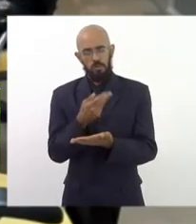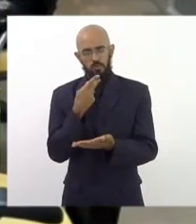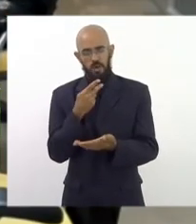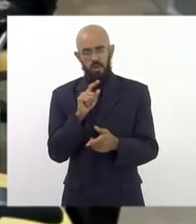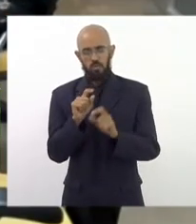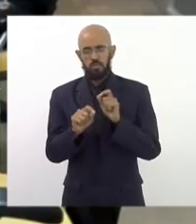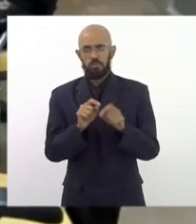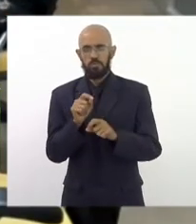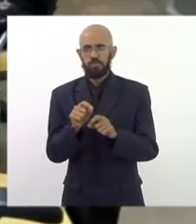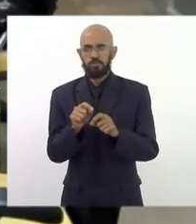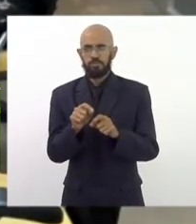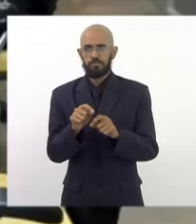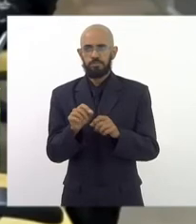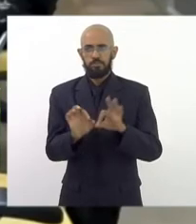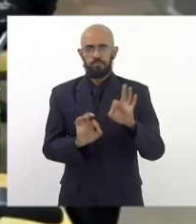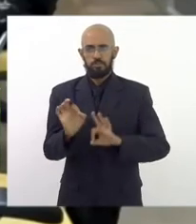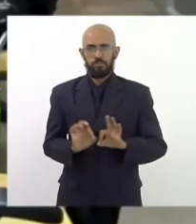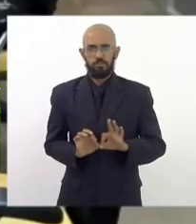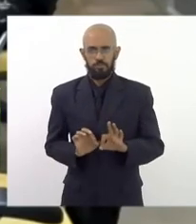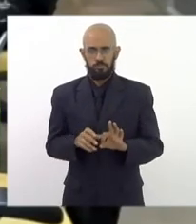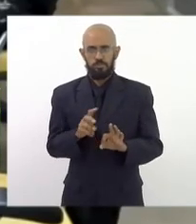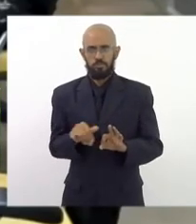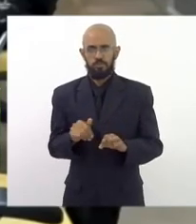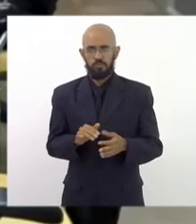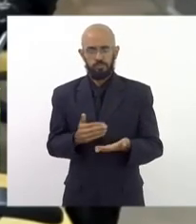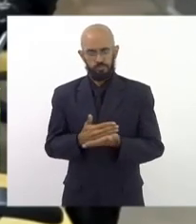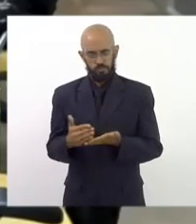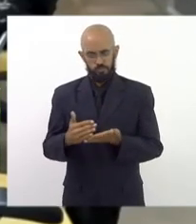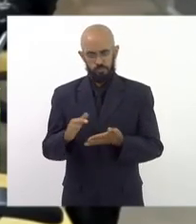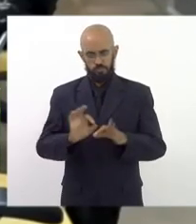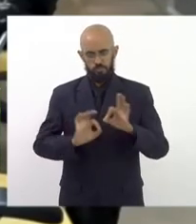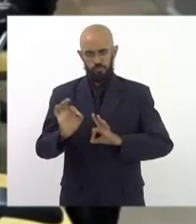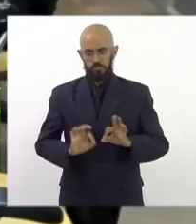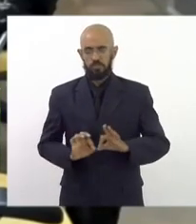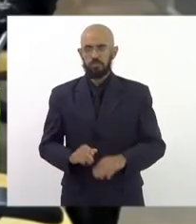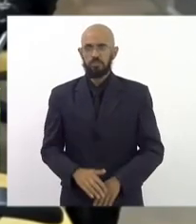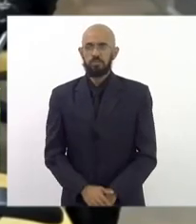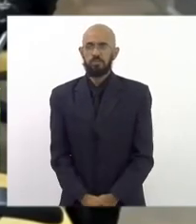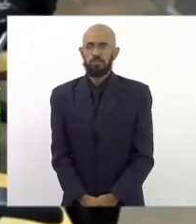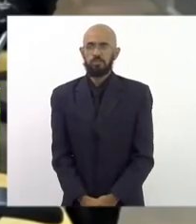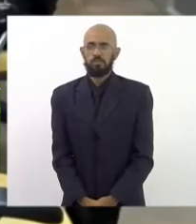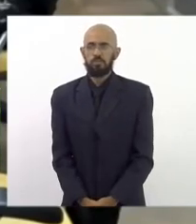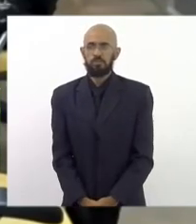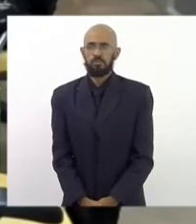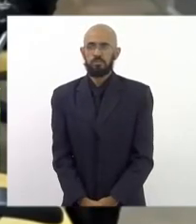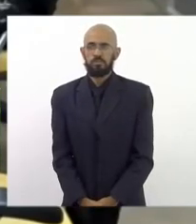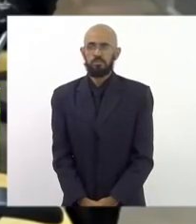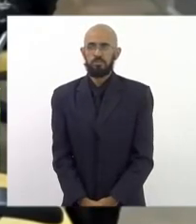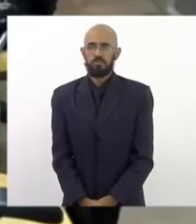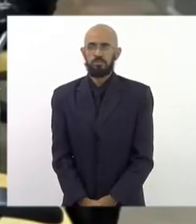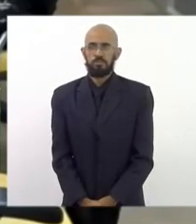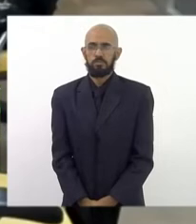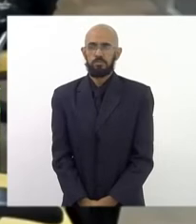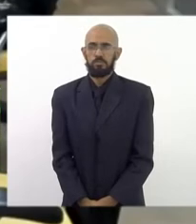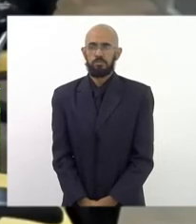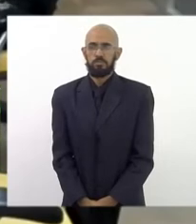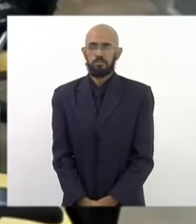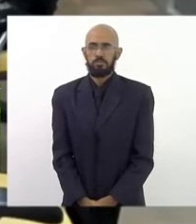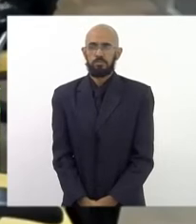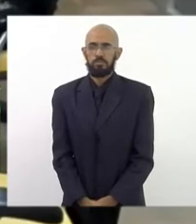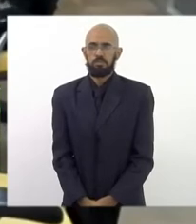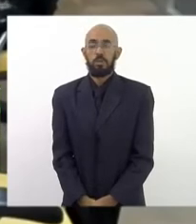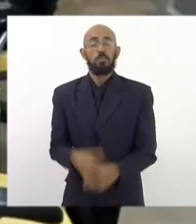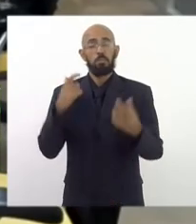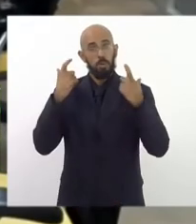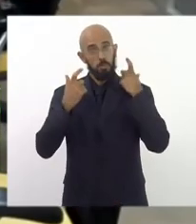do planejamento, a gente vai começar a organizar. A preocupação do gasto não ser vazio. A preocupação também do